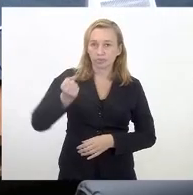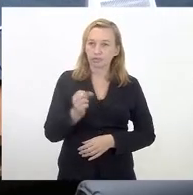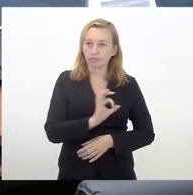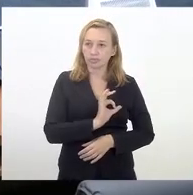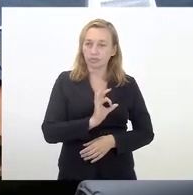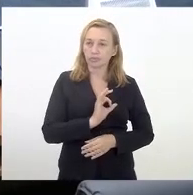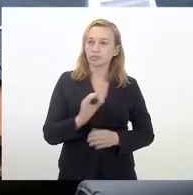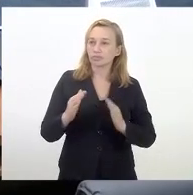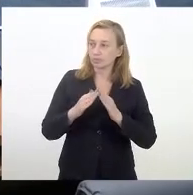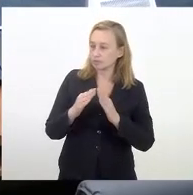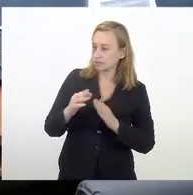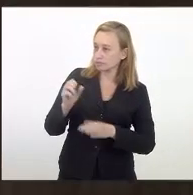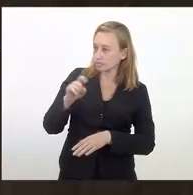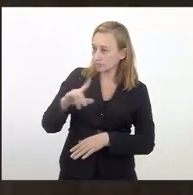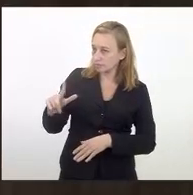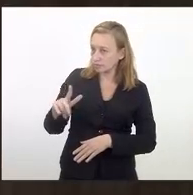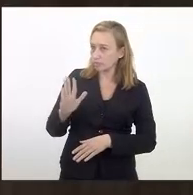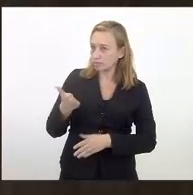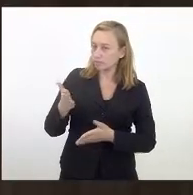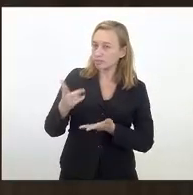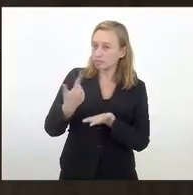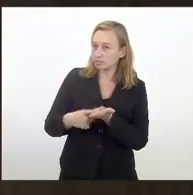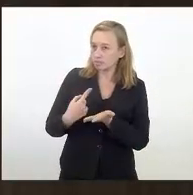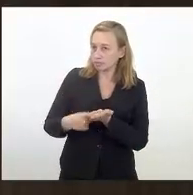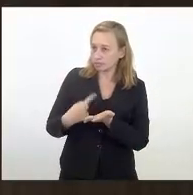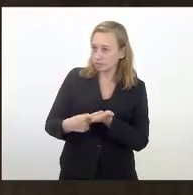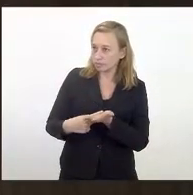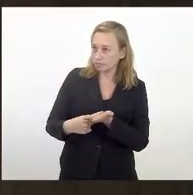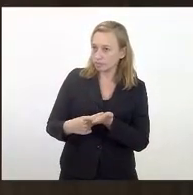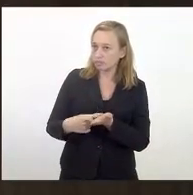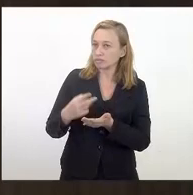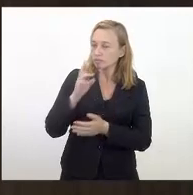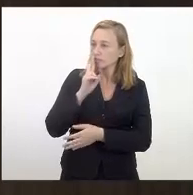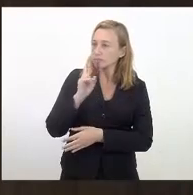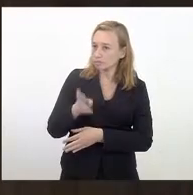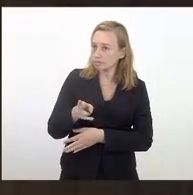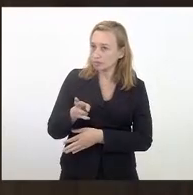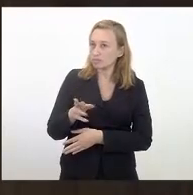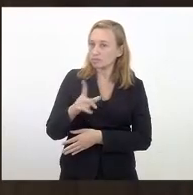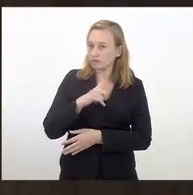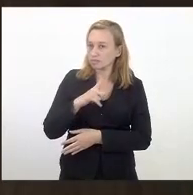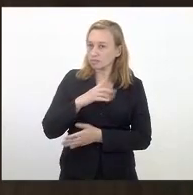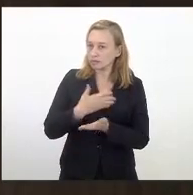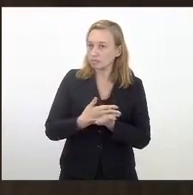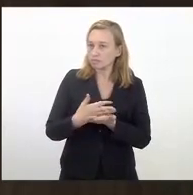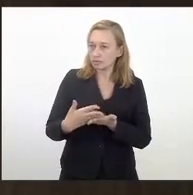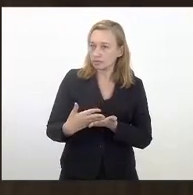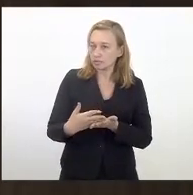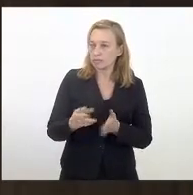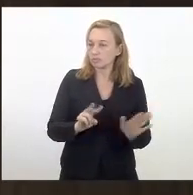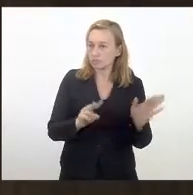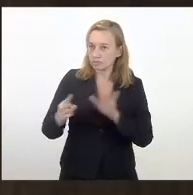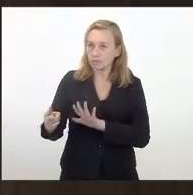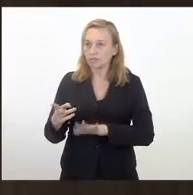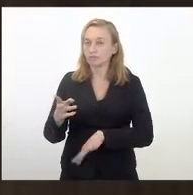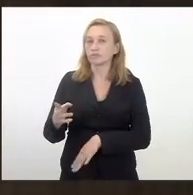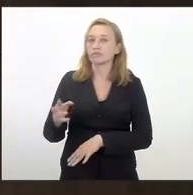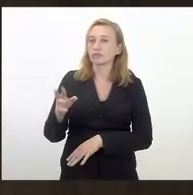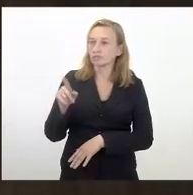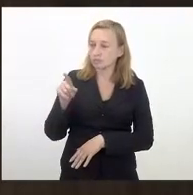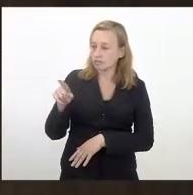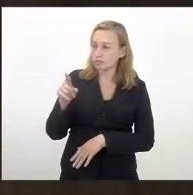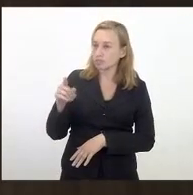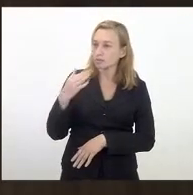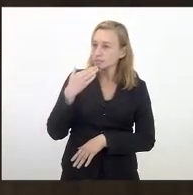Marquei uma reunião amanhã com secretário da Casa Civil para trazer uma resposta no início da semana a respeito do que vossa excelência